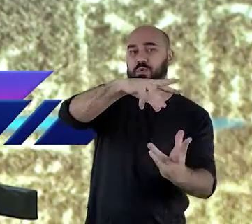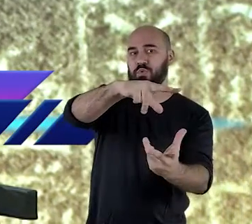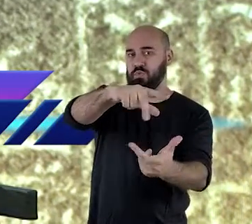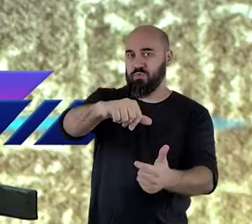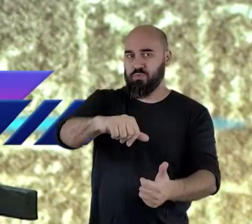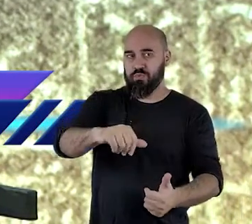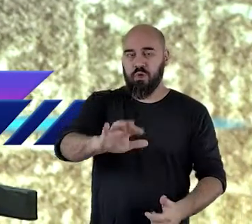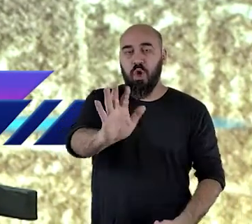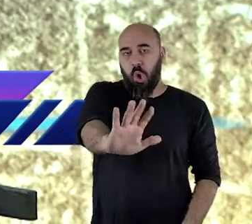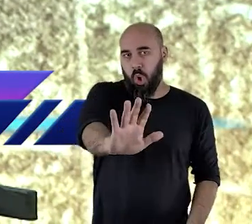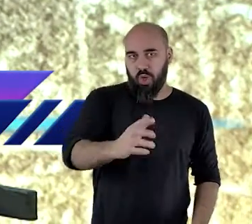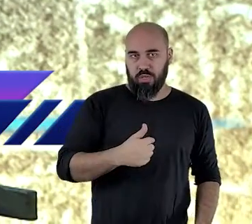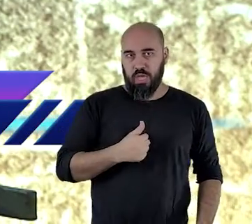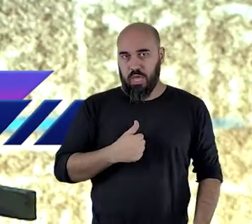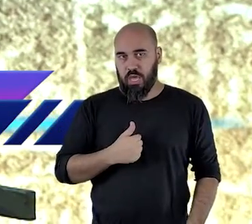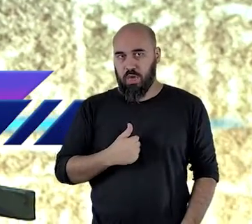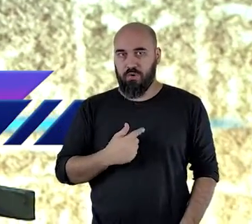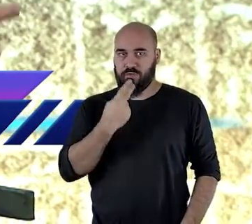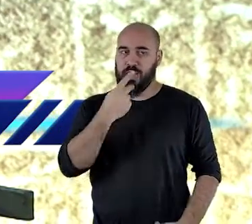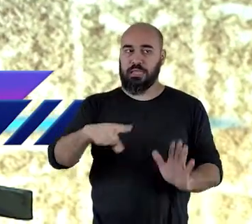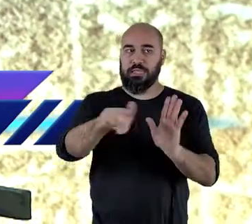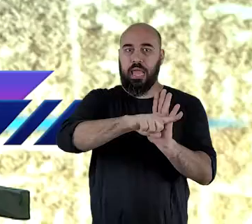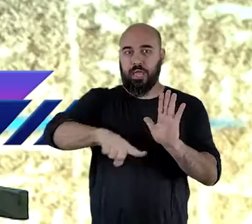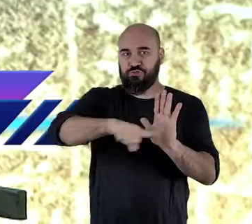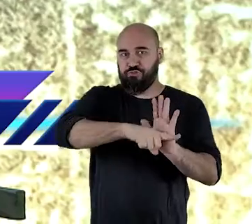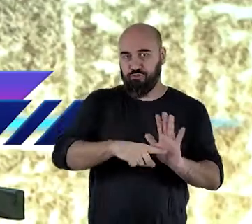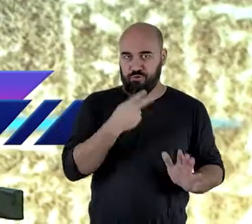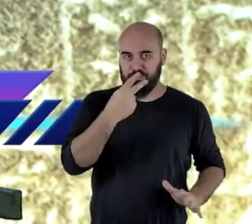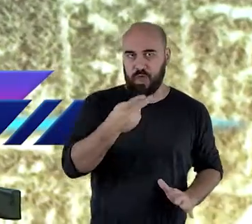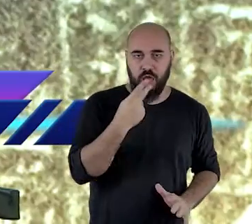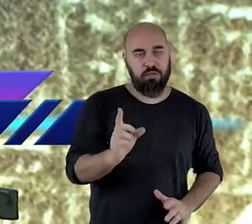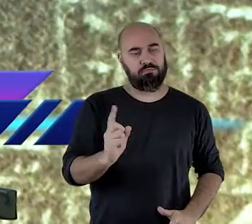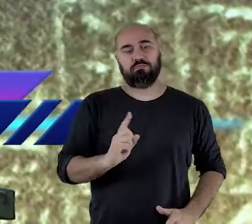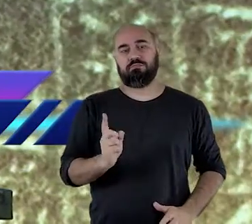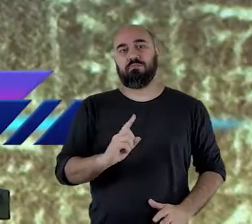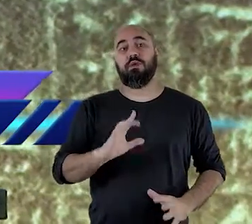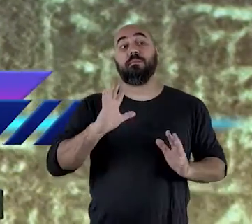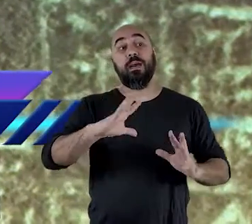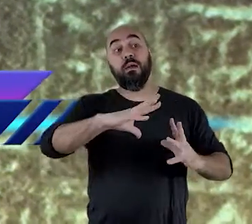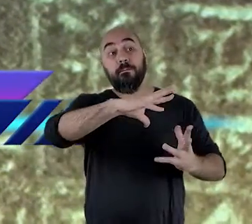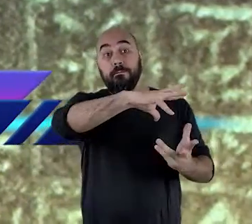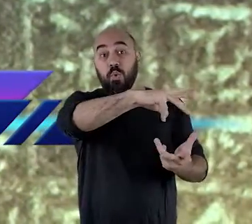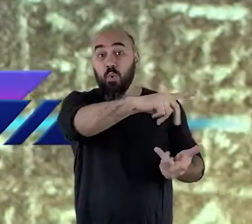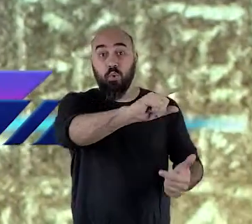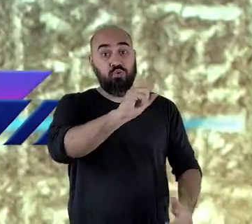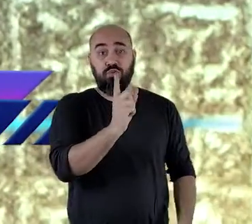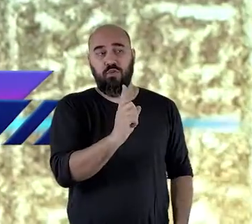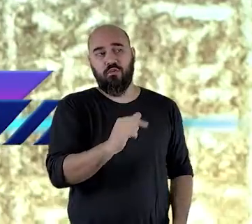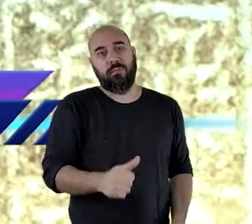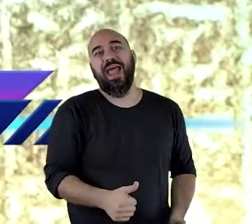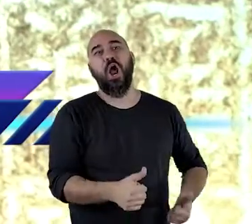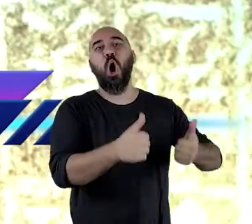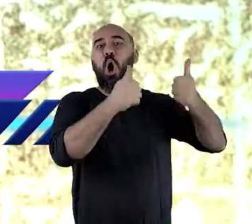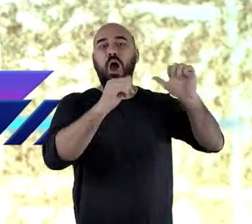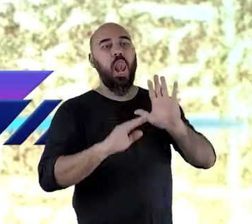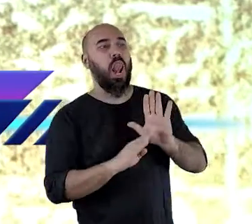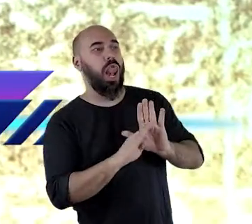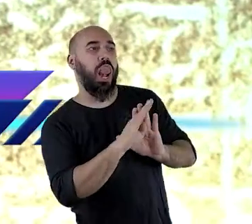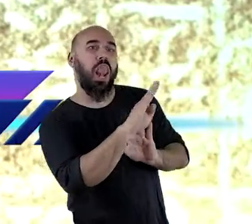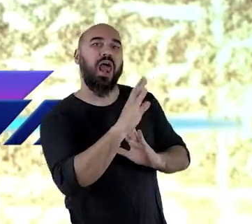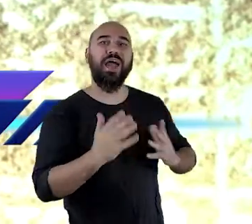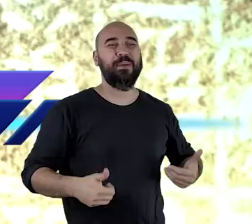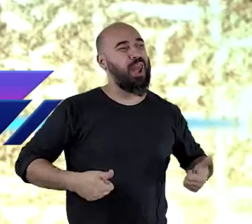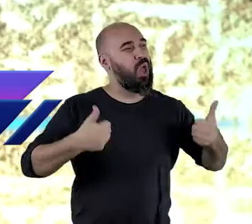Eu não quero ser pessimista e nem negativo aqui, mas o mundo não vai melhorar. O mundo vai